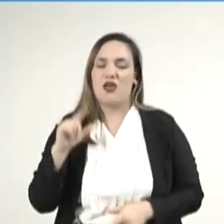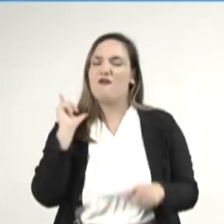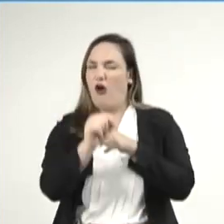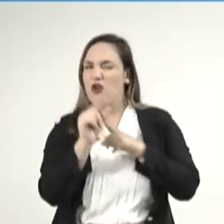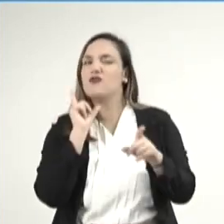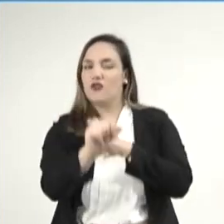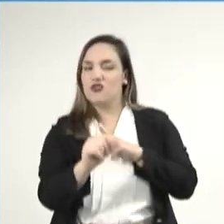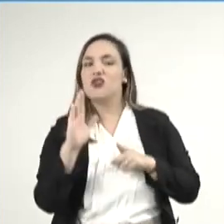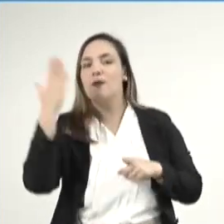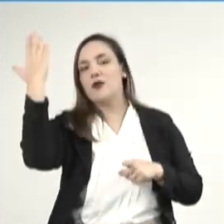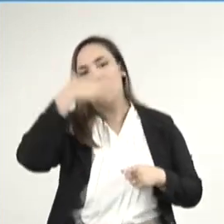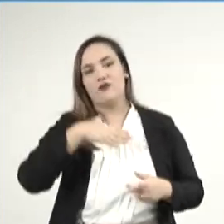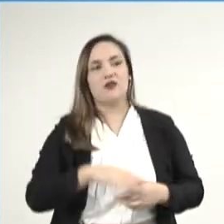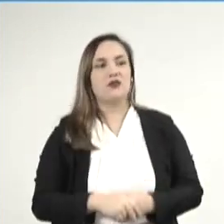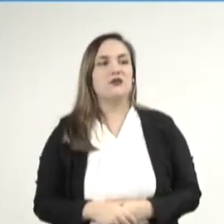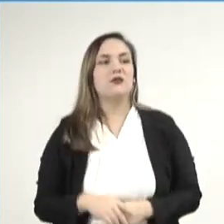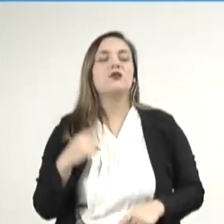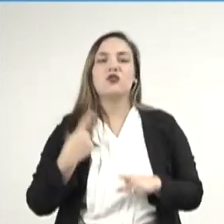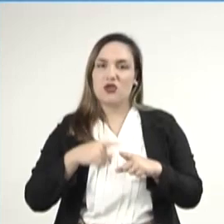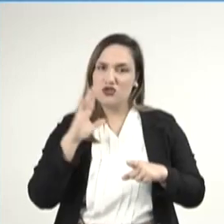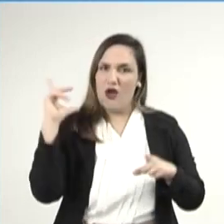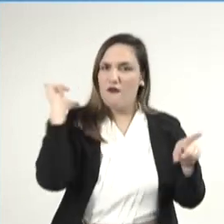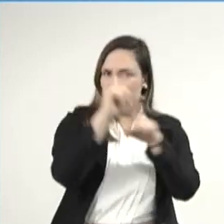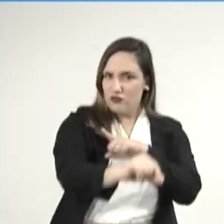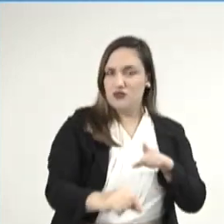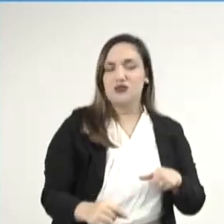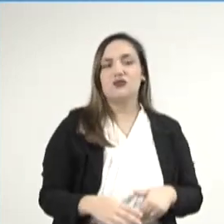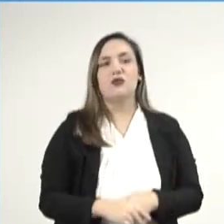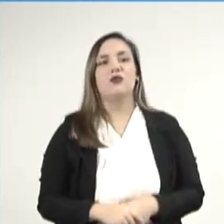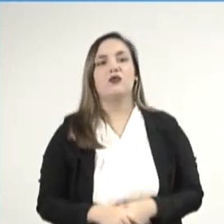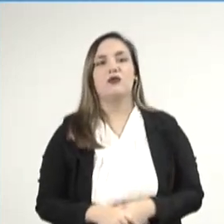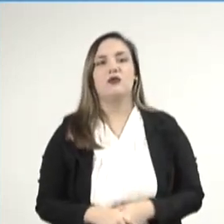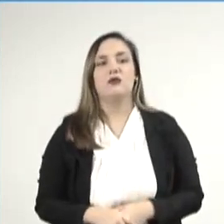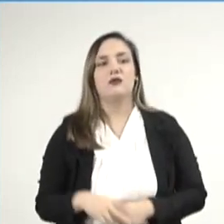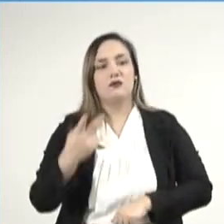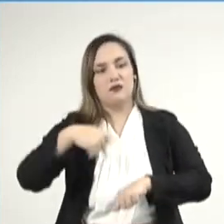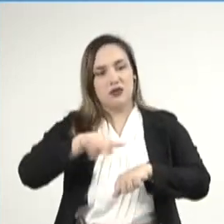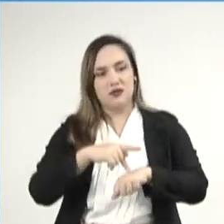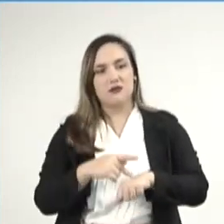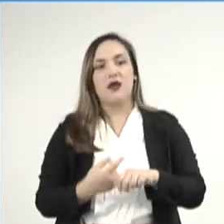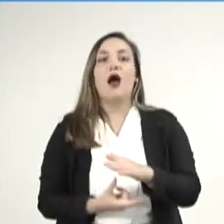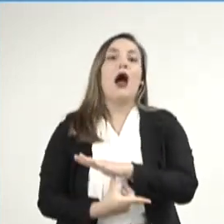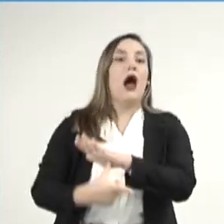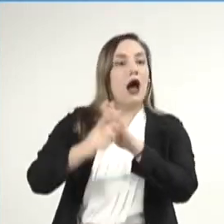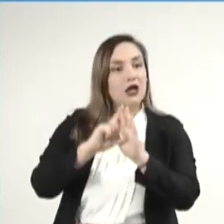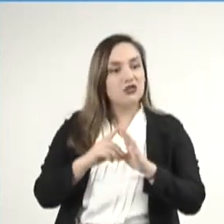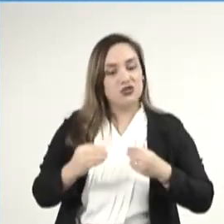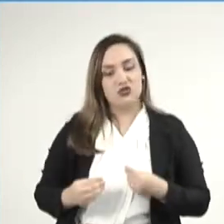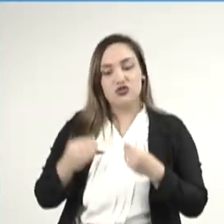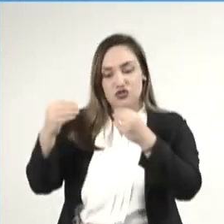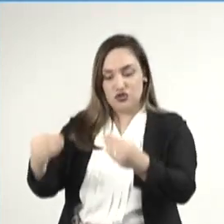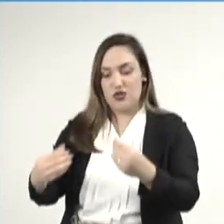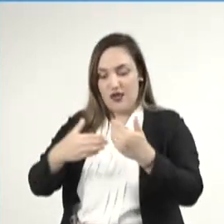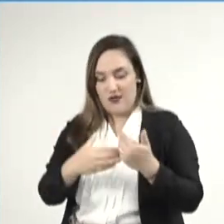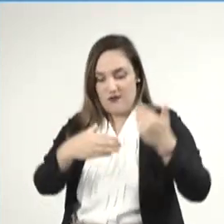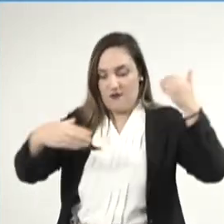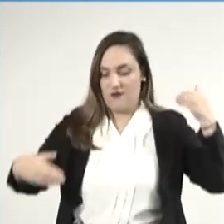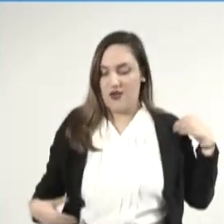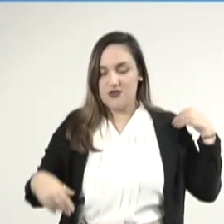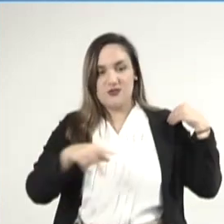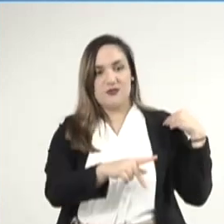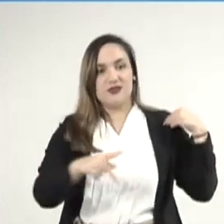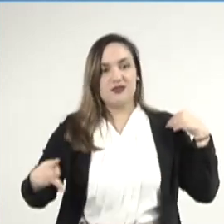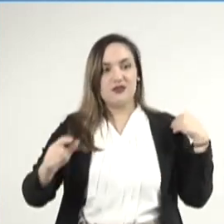fujão comprovado, porque já fugiu do país antes de passar a faixa de presidente